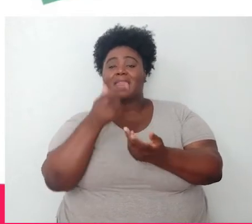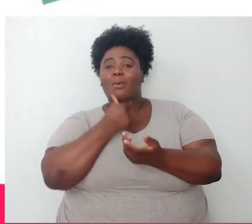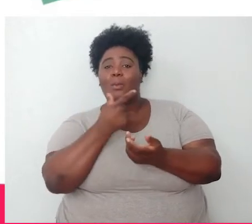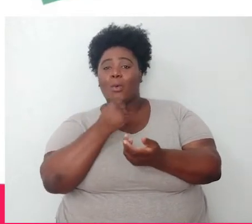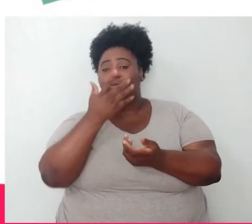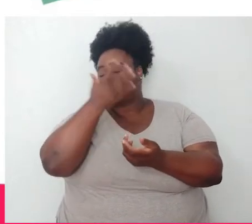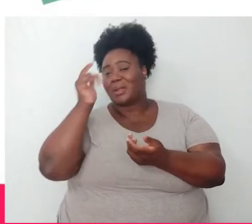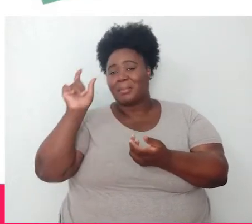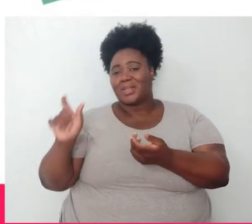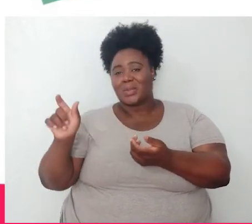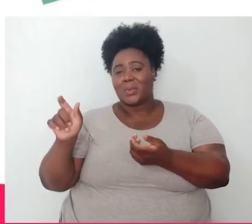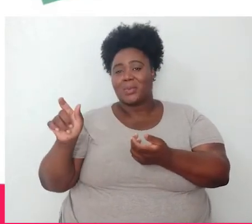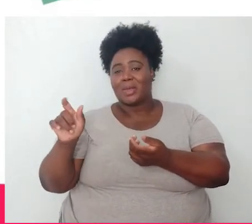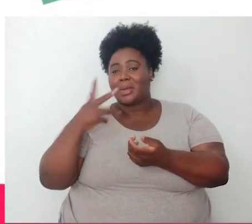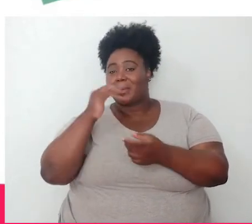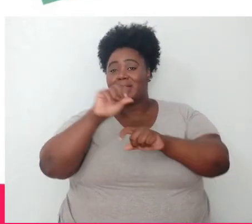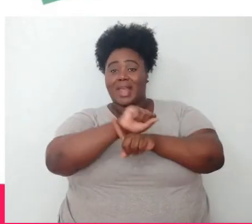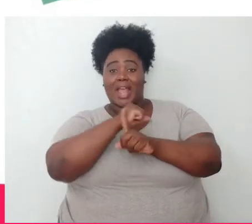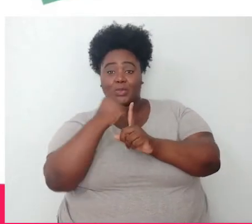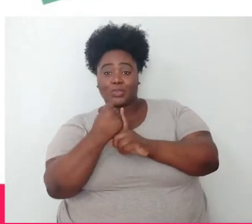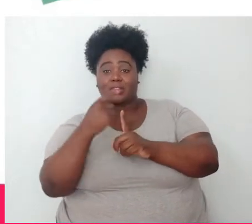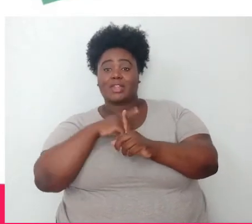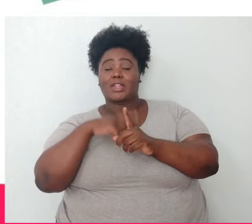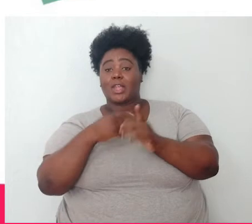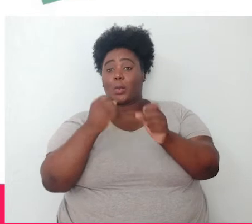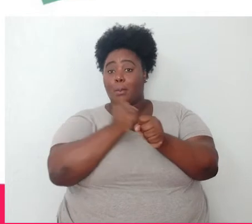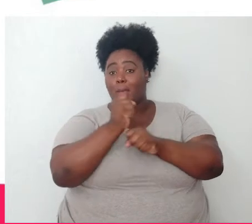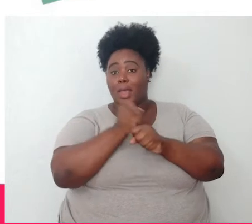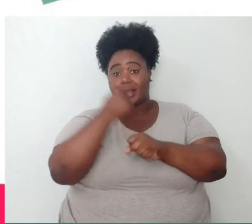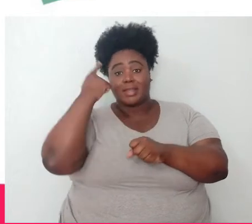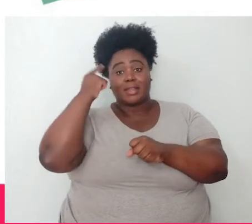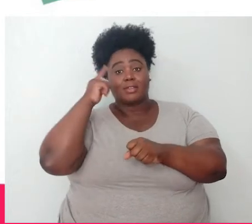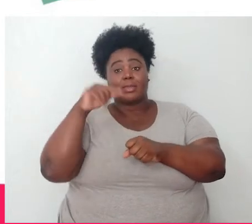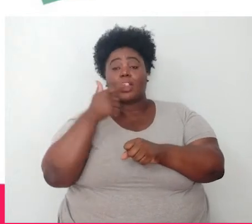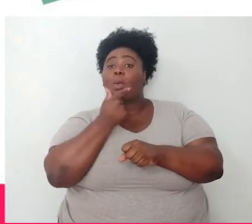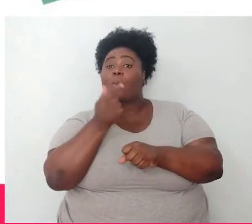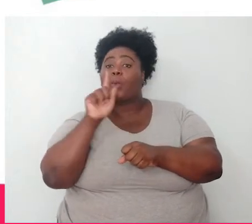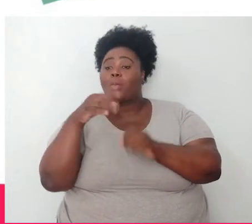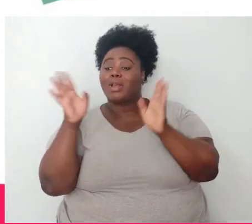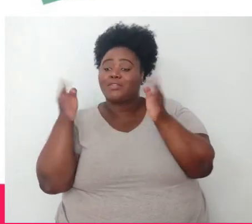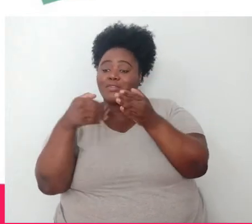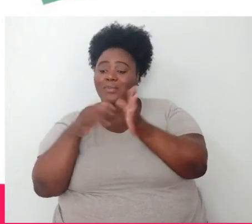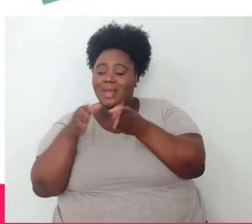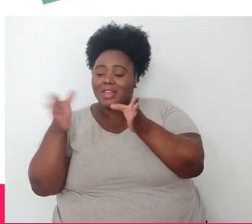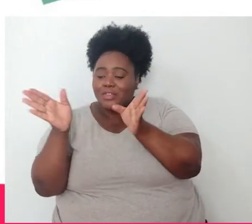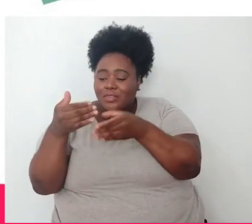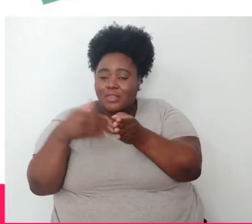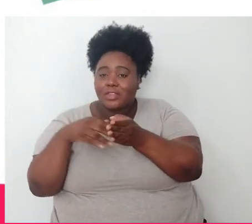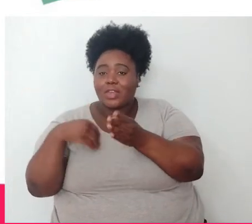de alguém, né? Porque acho que a sociedade tem uma construção de que o masculino ele é uma caixa fechada, né? O masculino ele